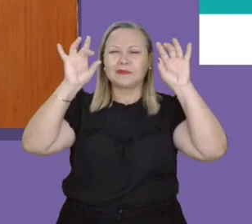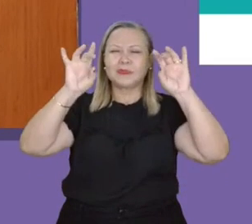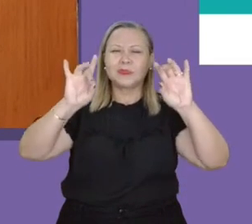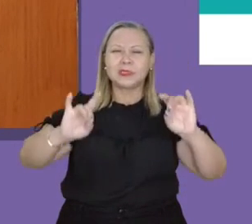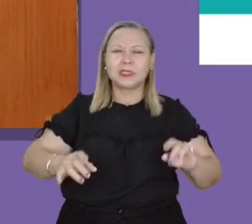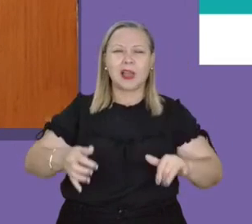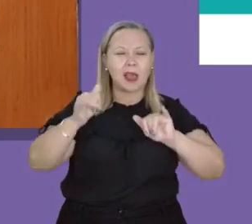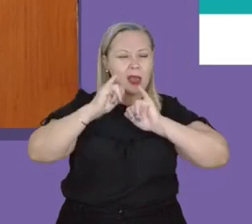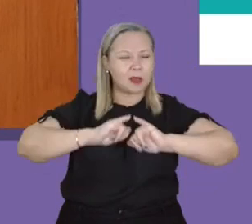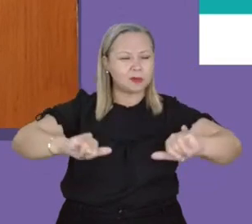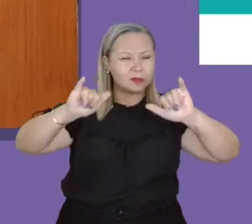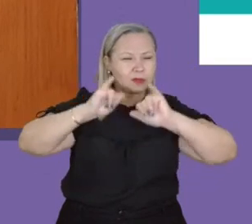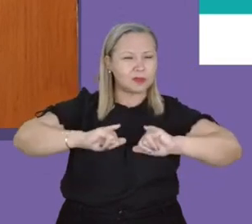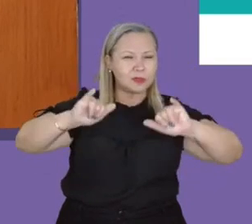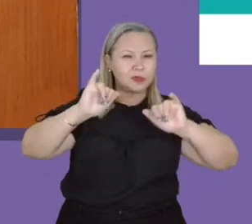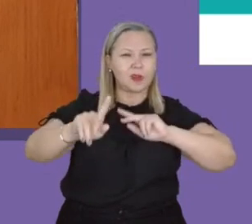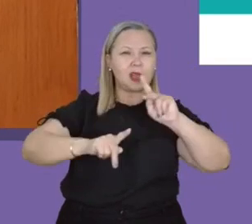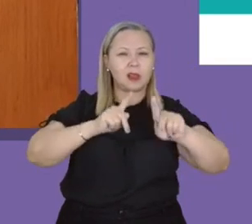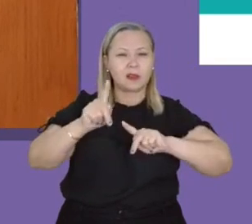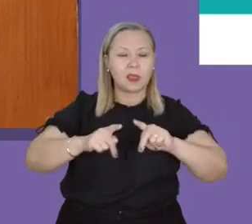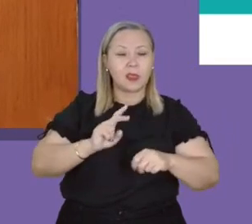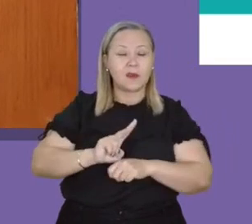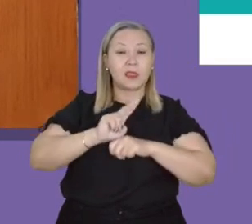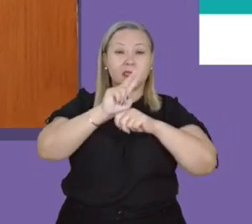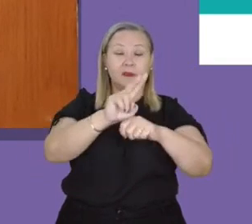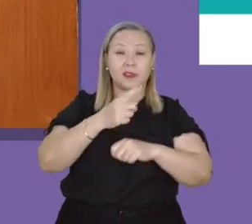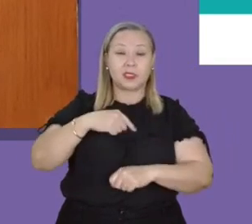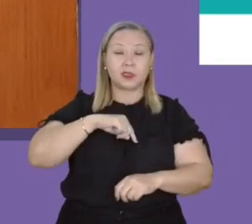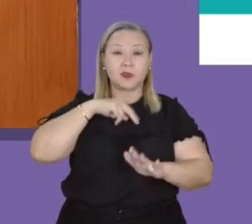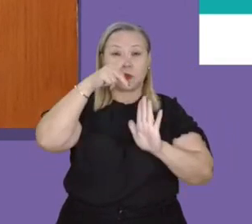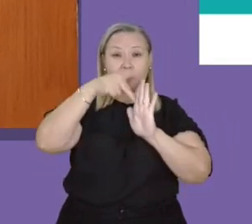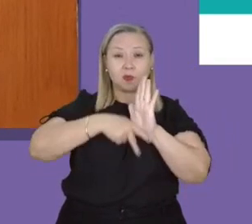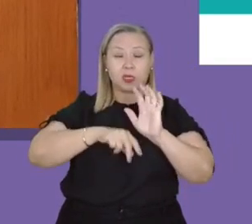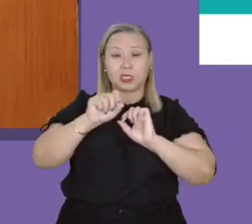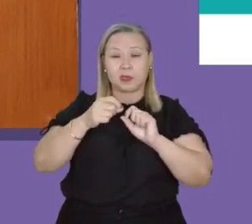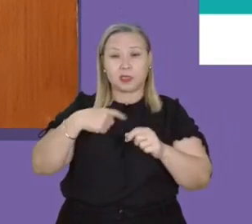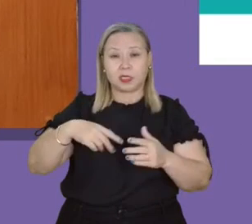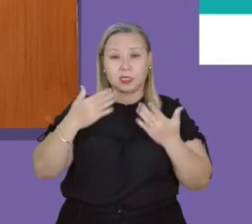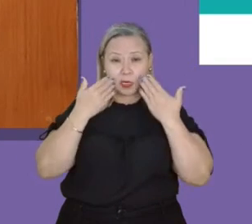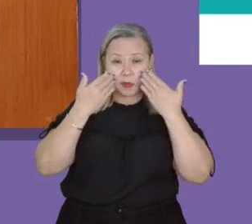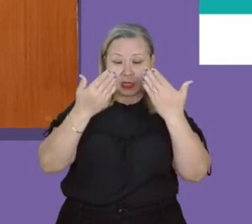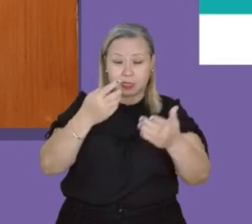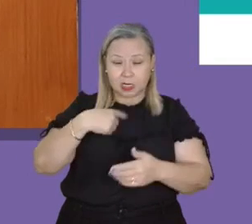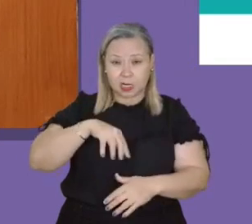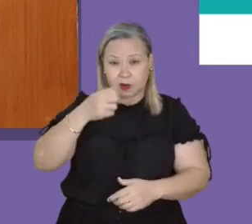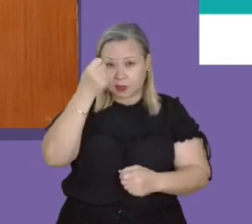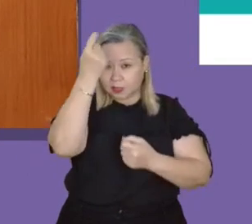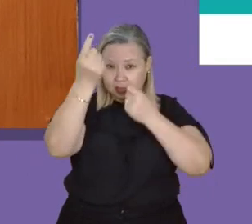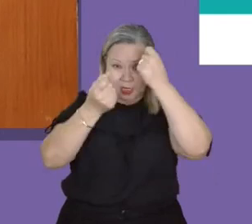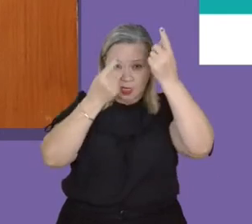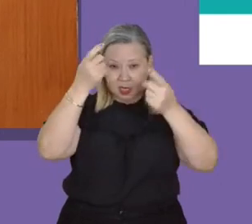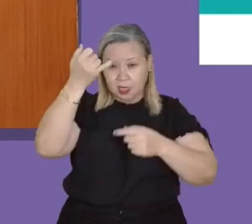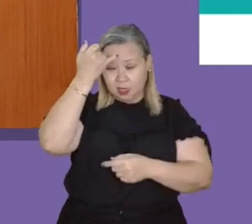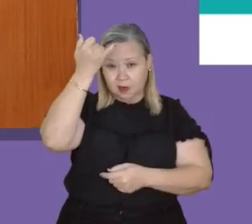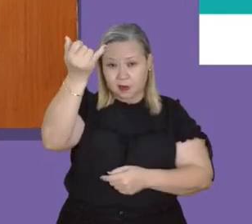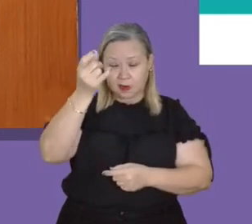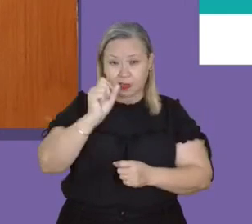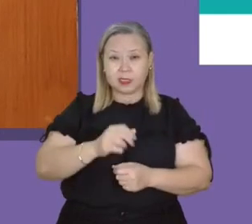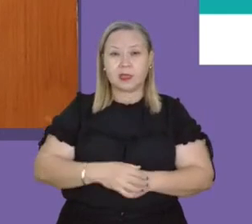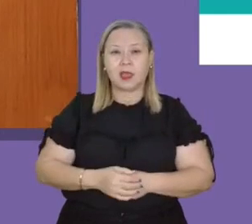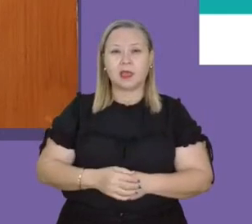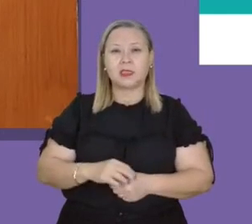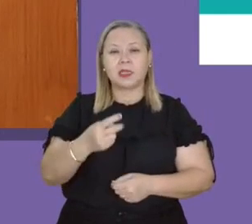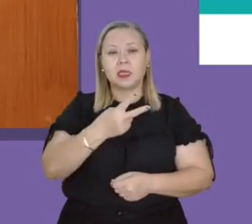é um momento muito precioso para a gente fazer a defesa do nosso projeto, para a gente apresentar as nossas ideias. E aí nas minhas duas